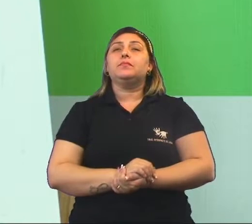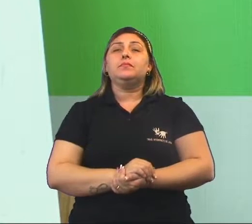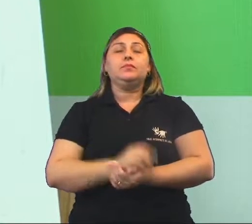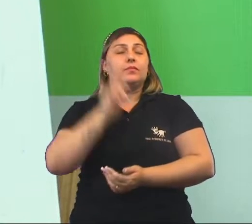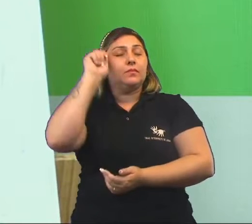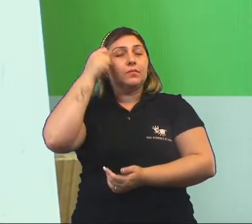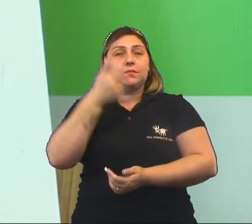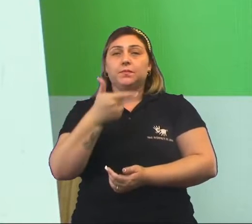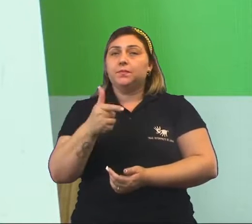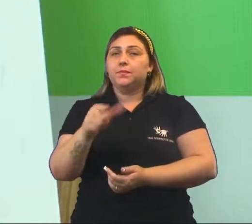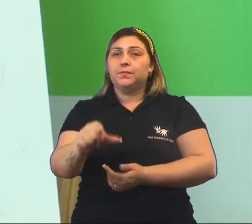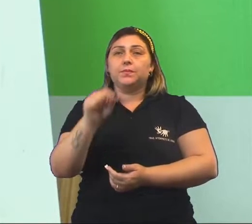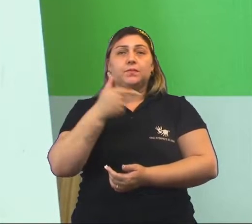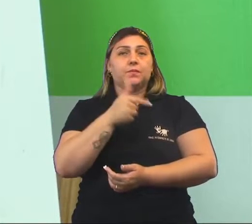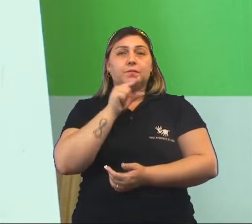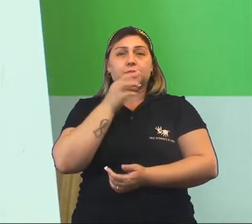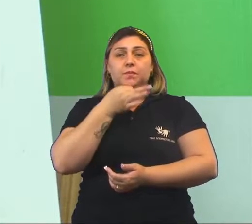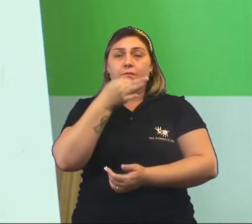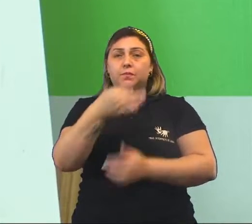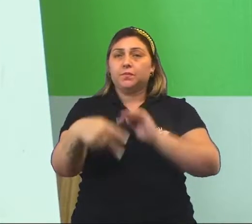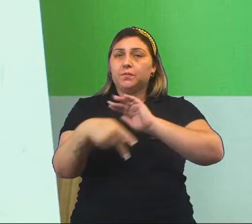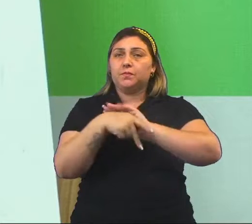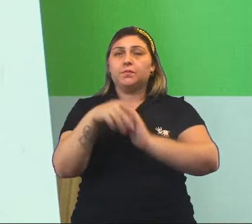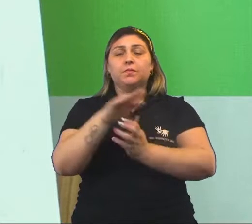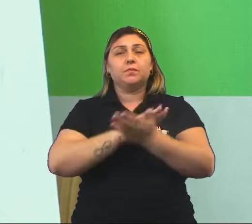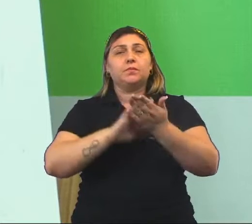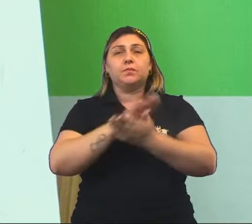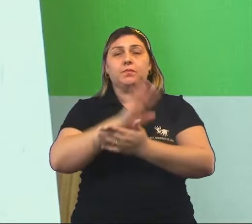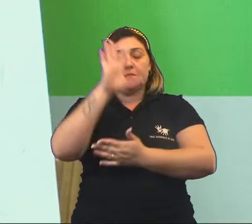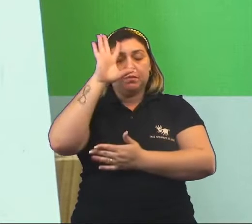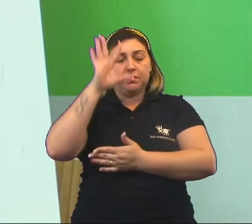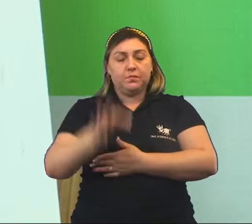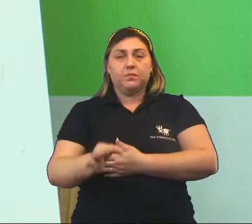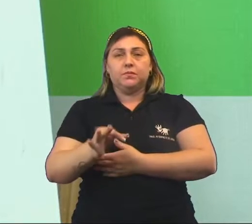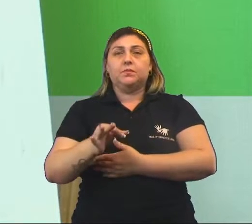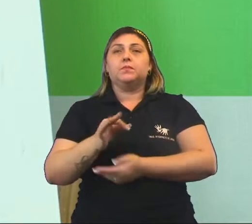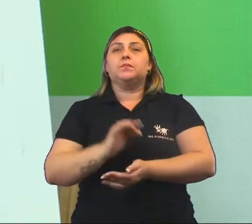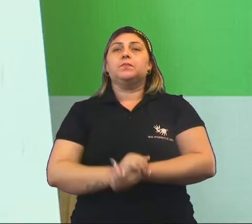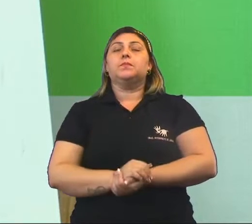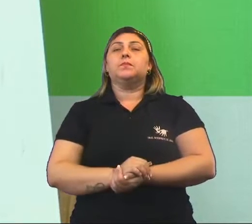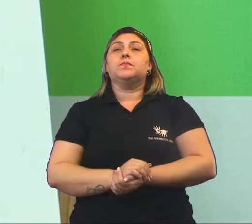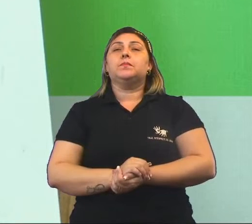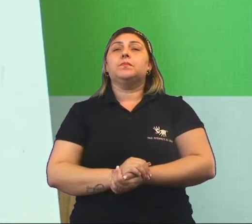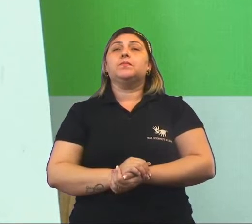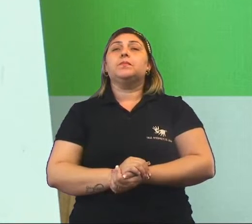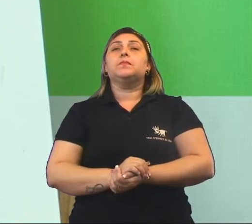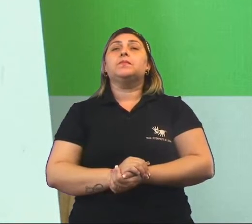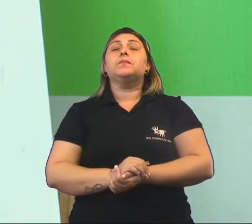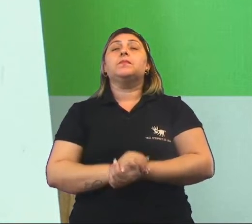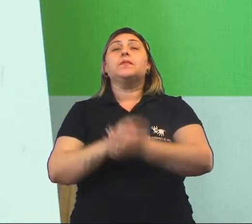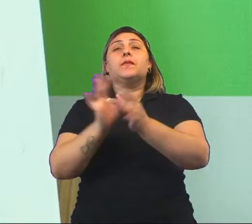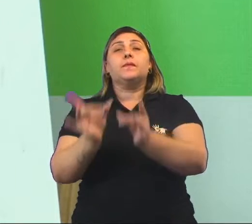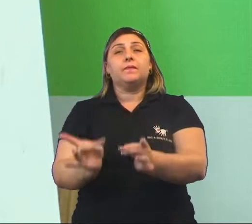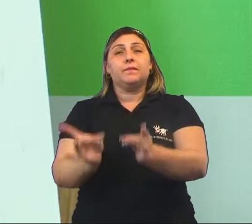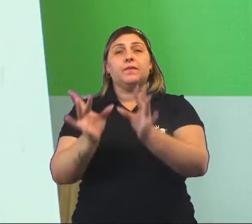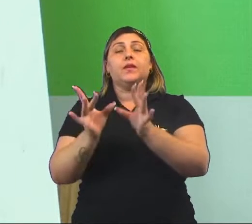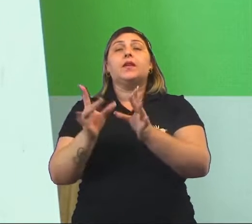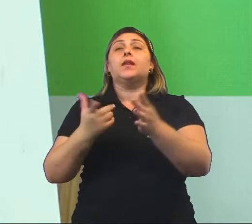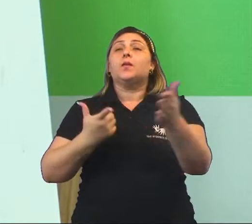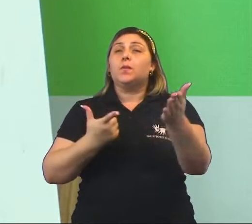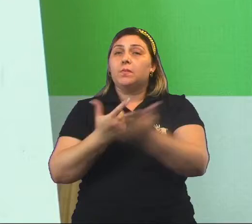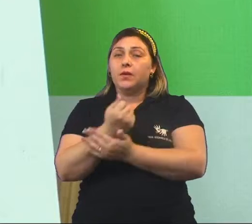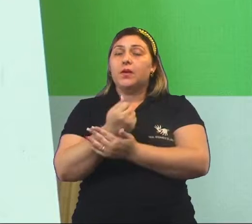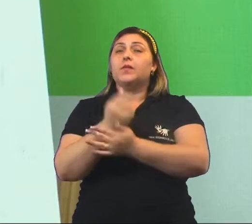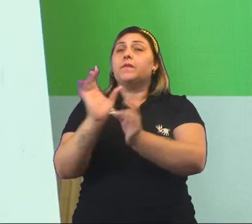tinham escolha, não tinham opinião, nada poderia decidir. Tratados como mercadoria, eles eram